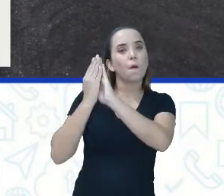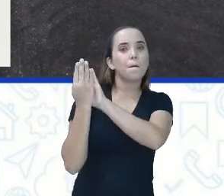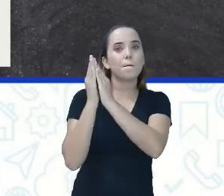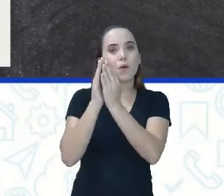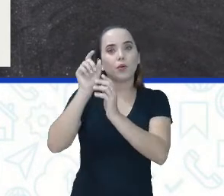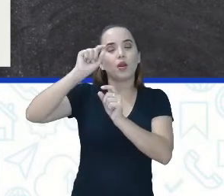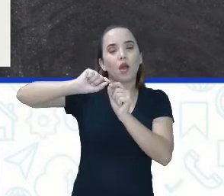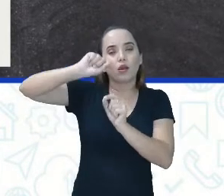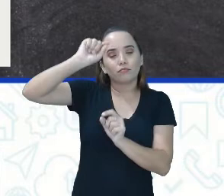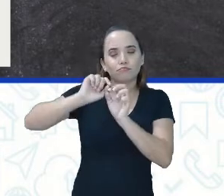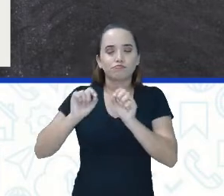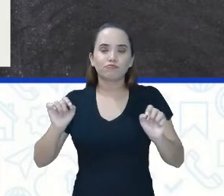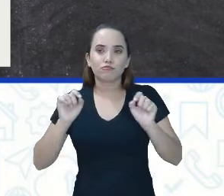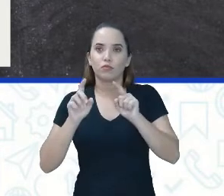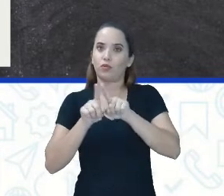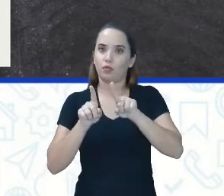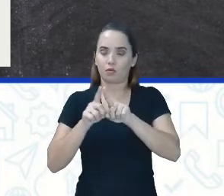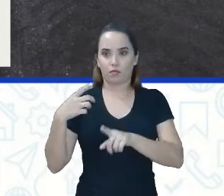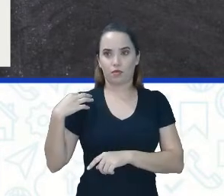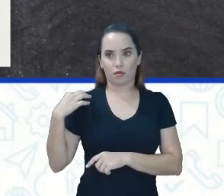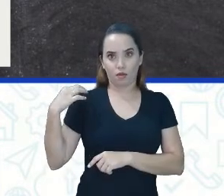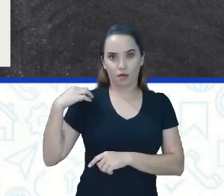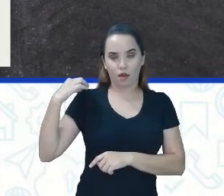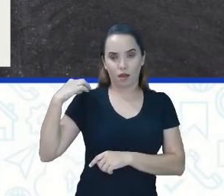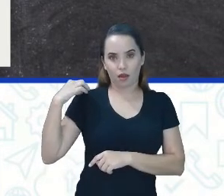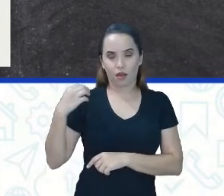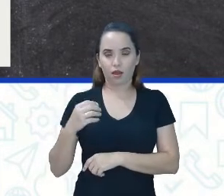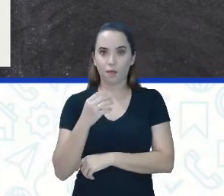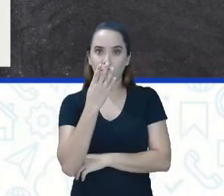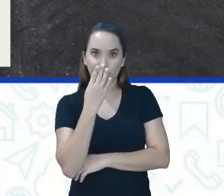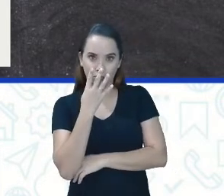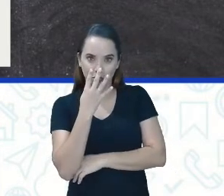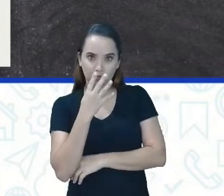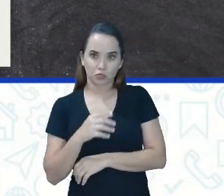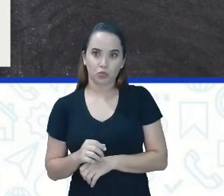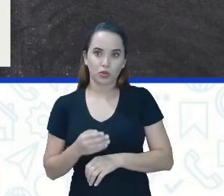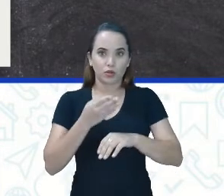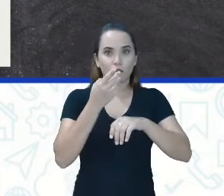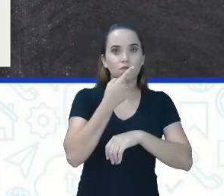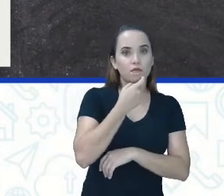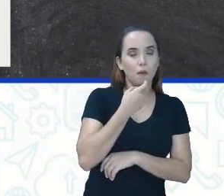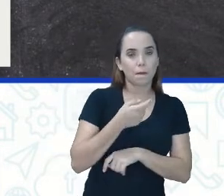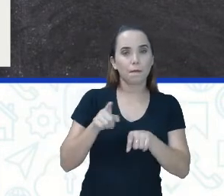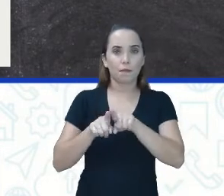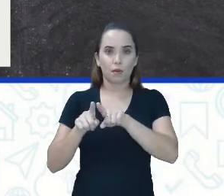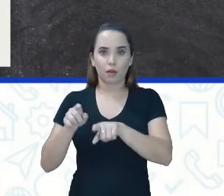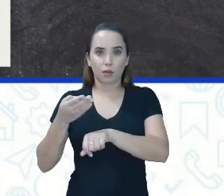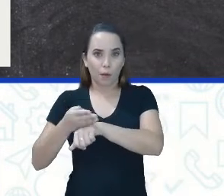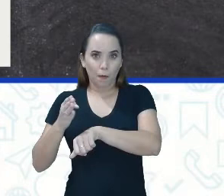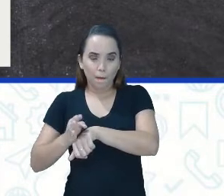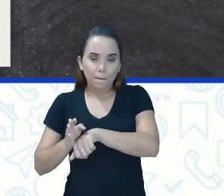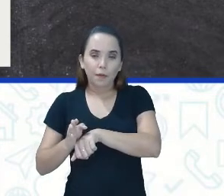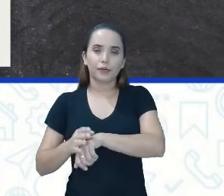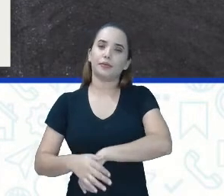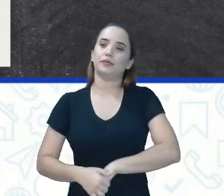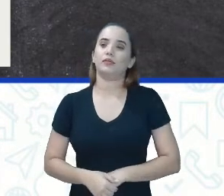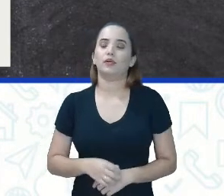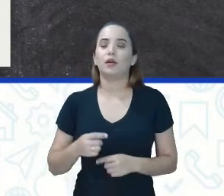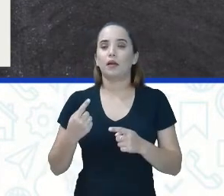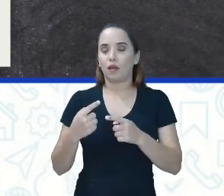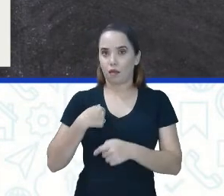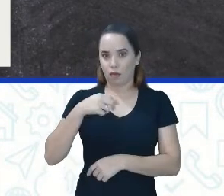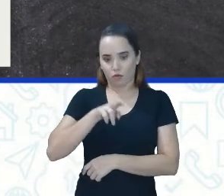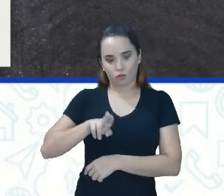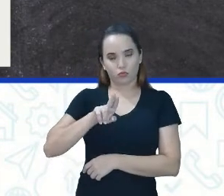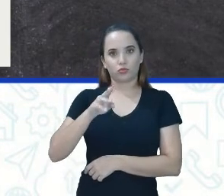aquela camisa na cor vermelha e na cor branca seriam as suas representações. Ou seja, eu estando com a camisa vermelha ou com a